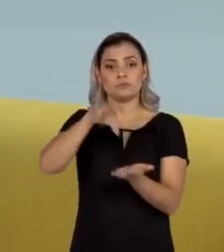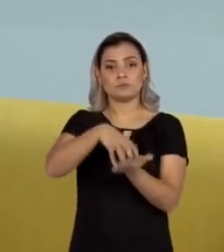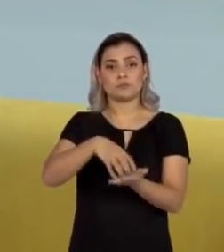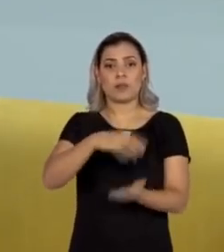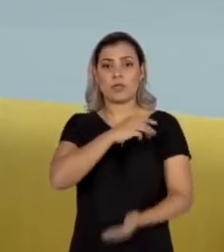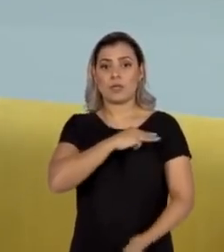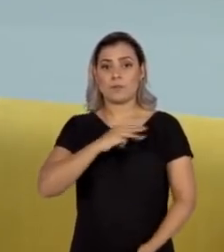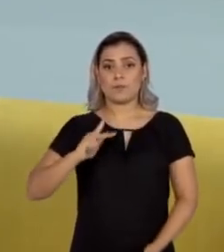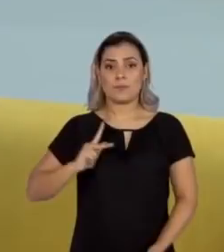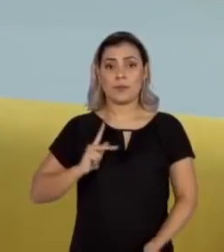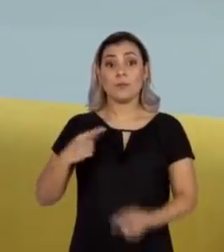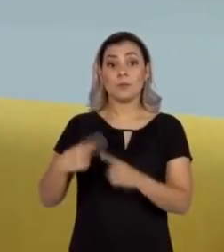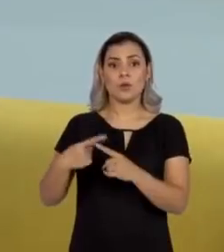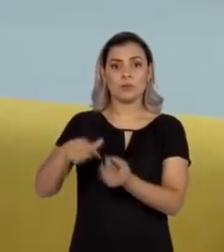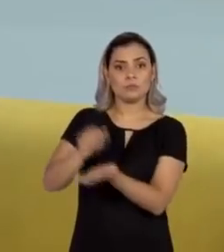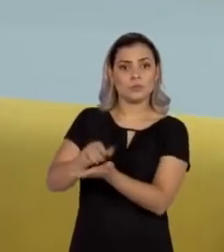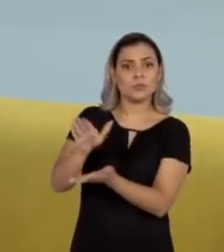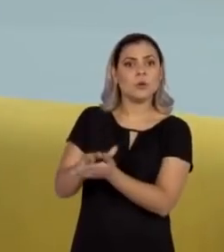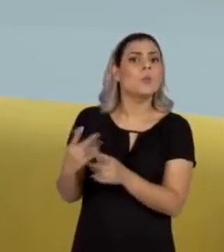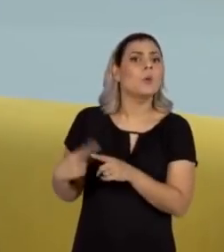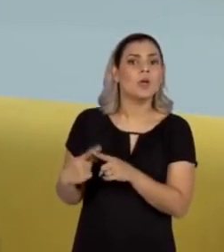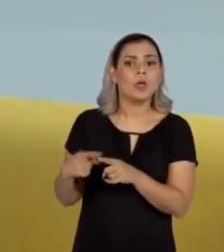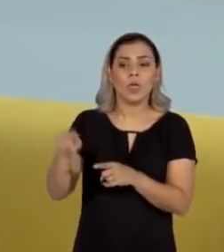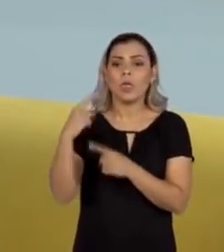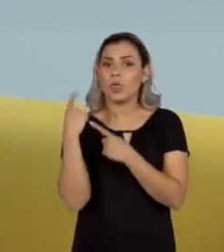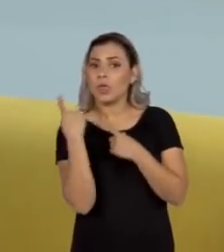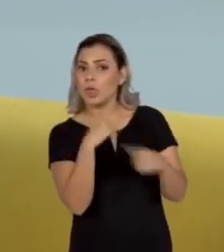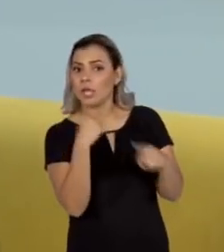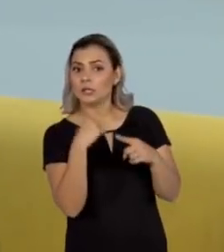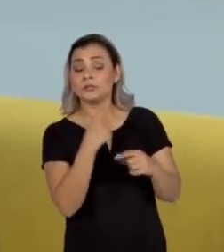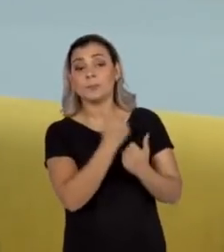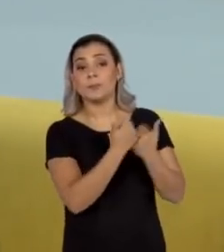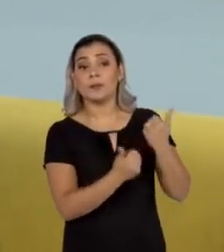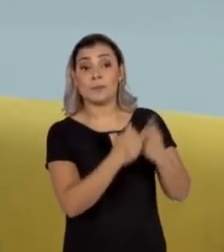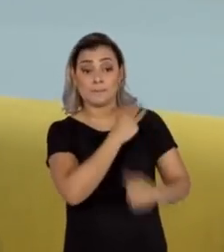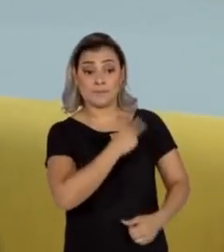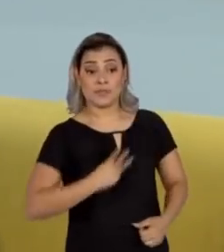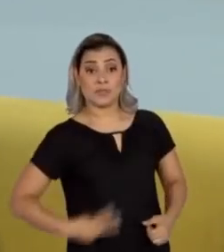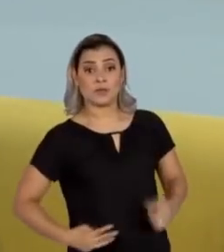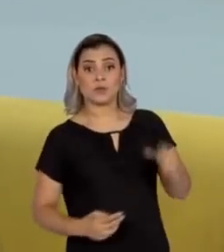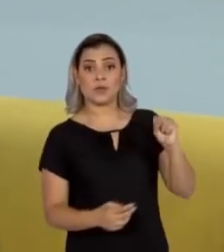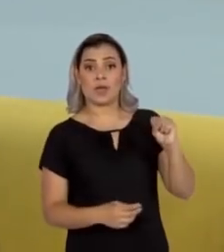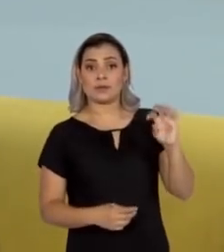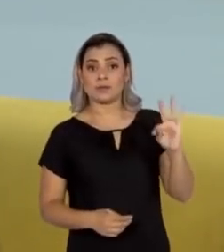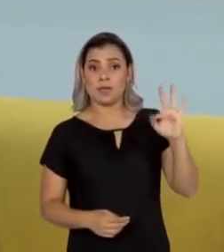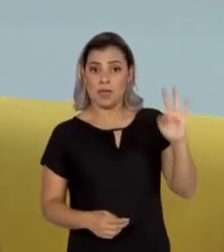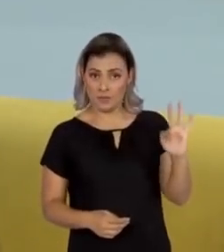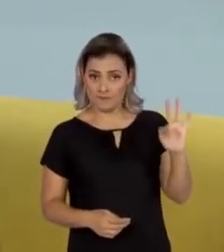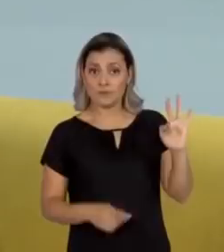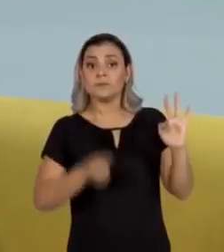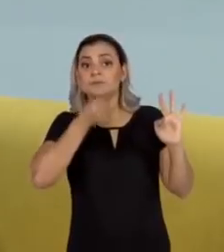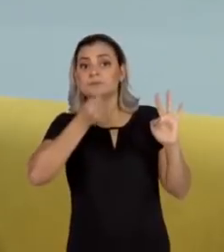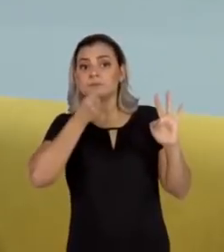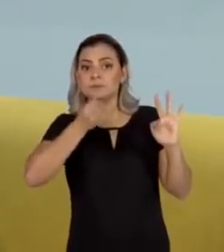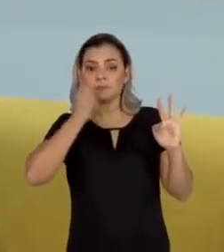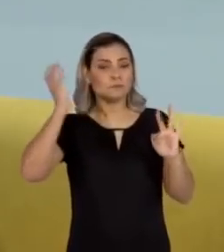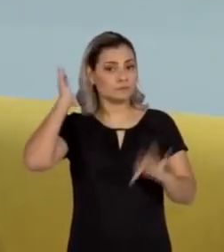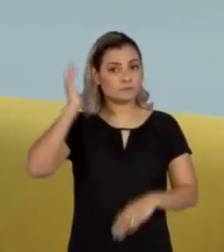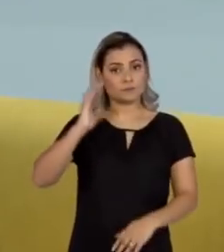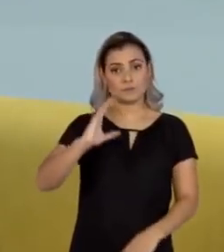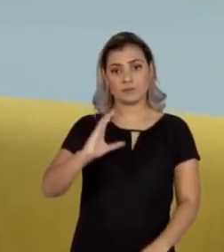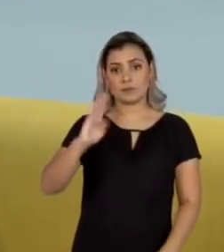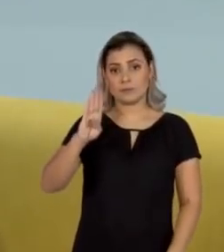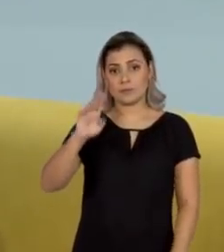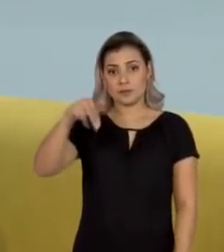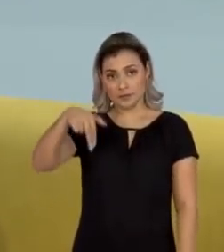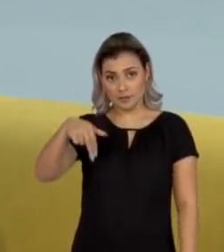Público com advertência por críticas aos ministros do Supremo Tribunal Federal em entrevista à Rádio CBN em agosto